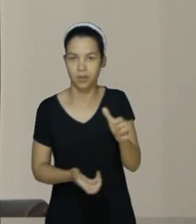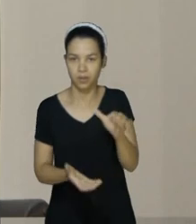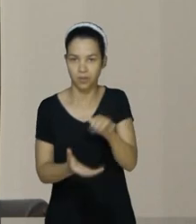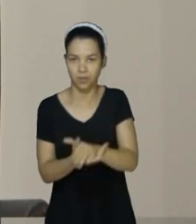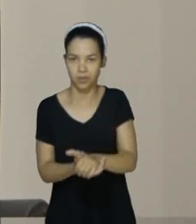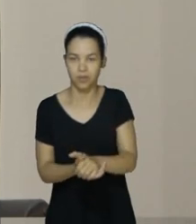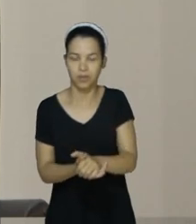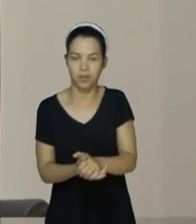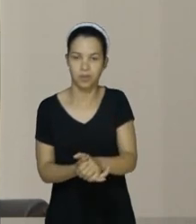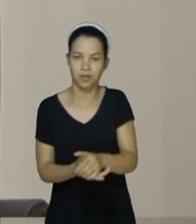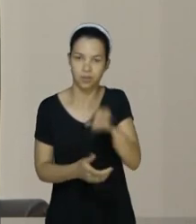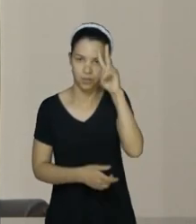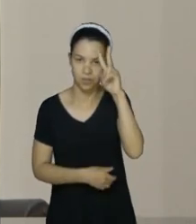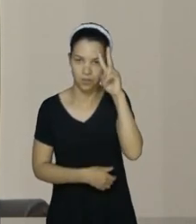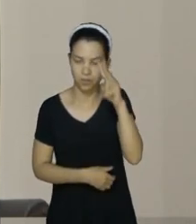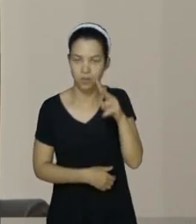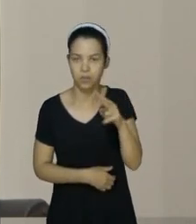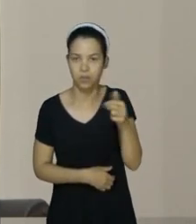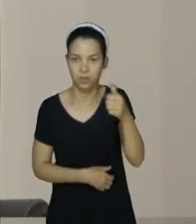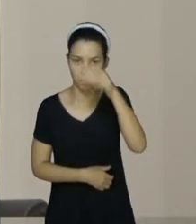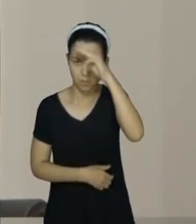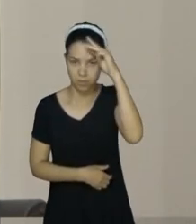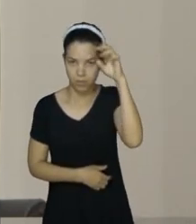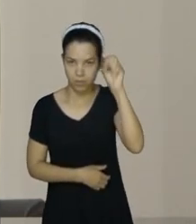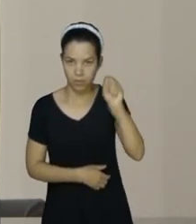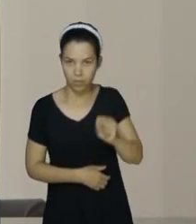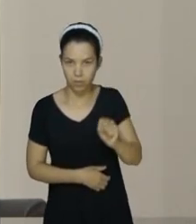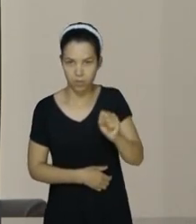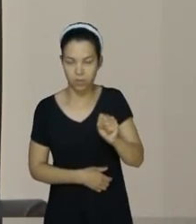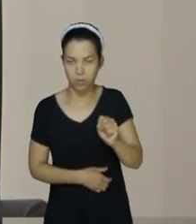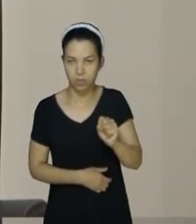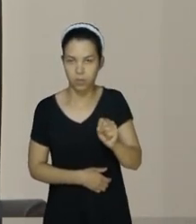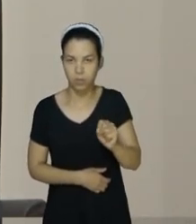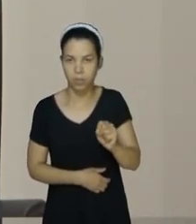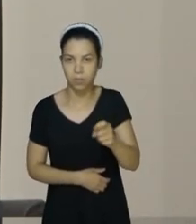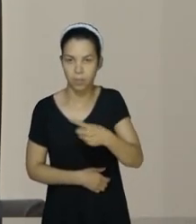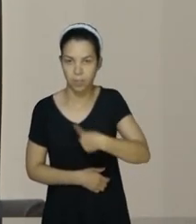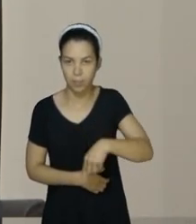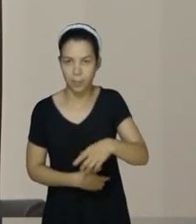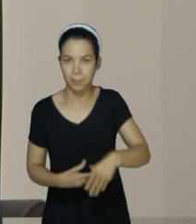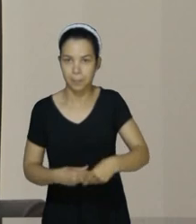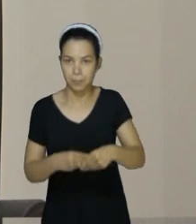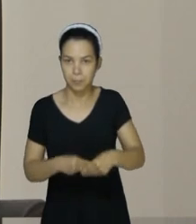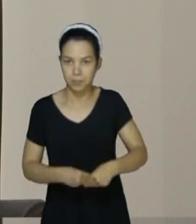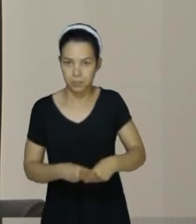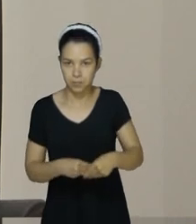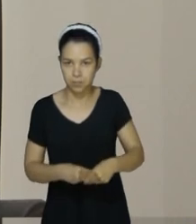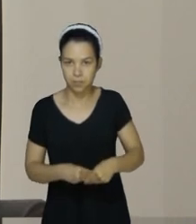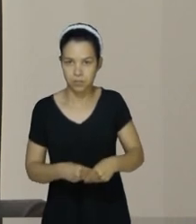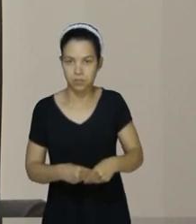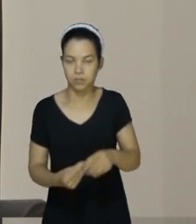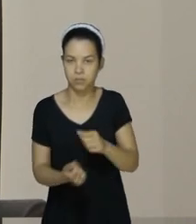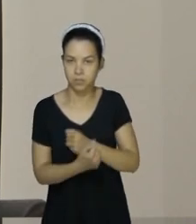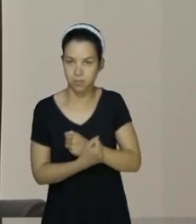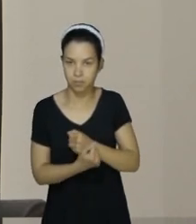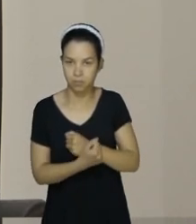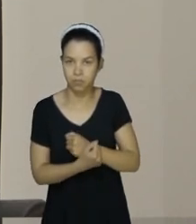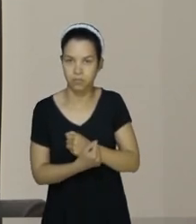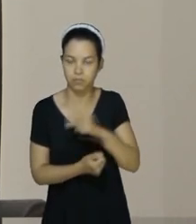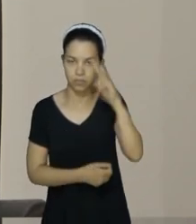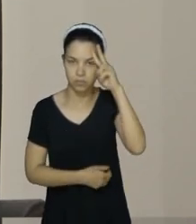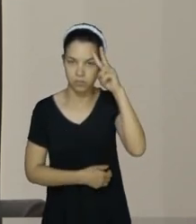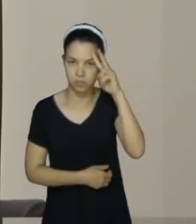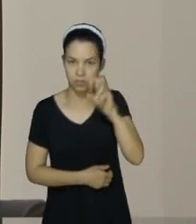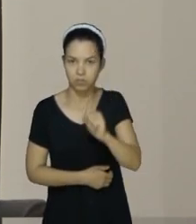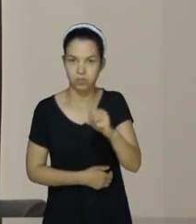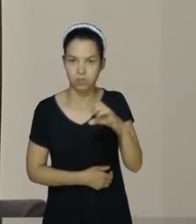Deputado Lídio, Campo Grande, Mato Grosso do Sul, é um grande contribuinte de Santa Catarina. Parte